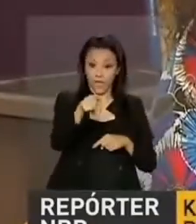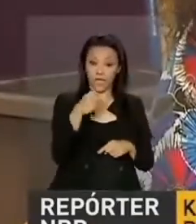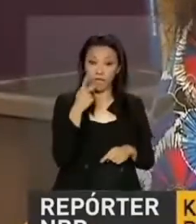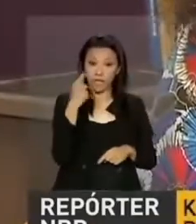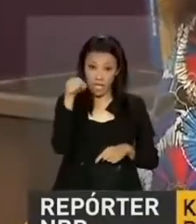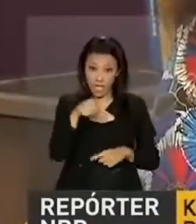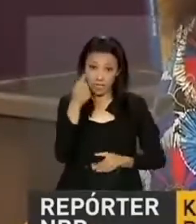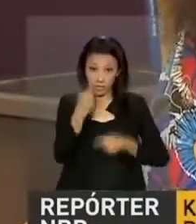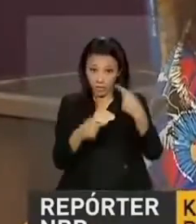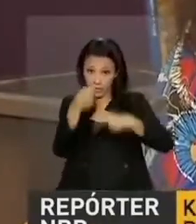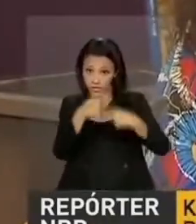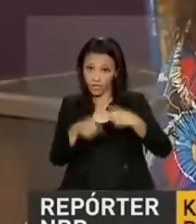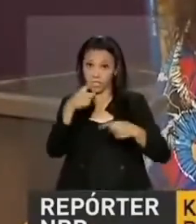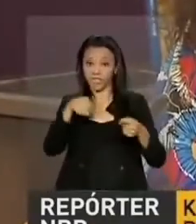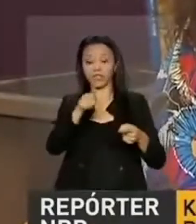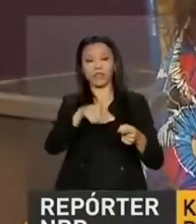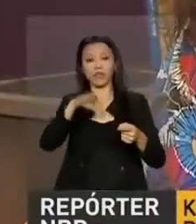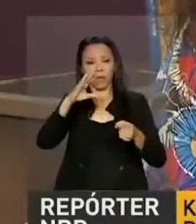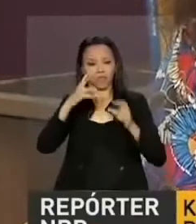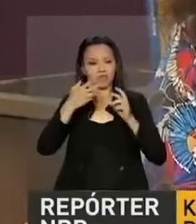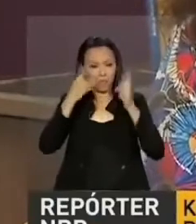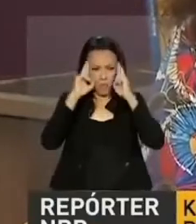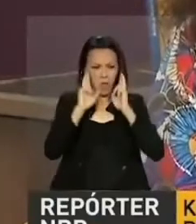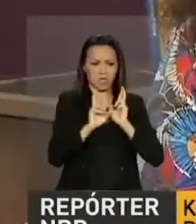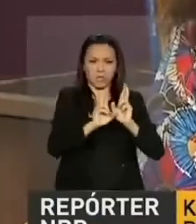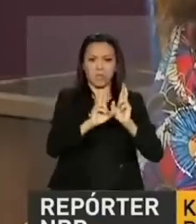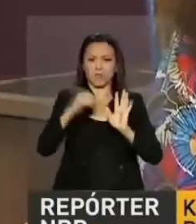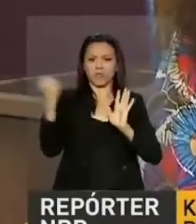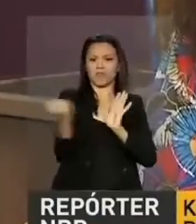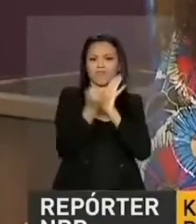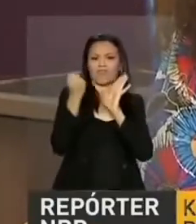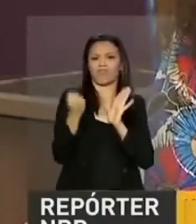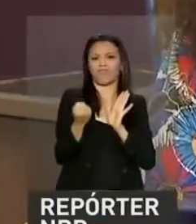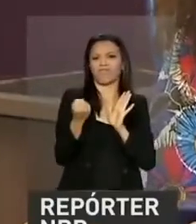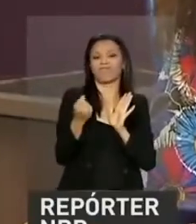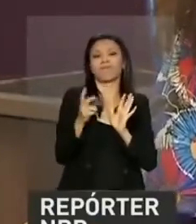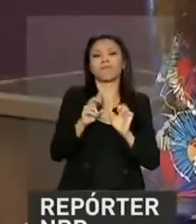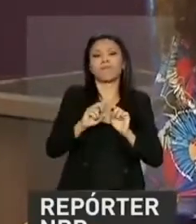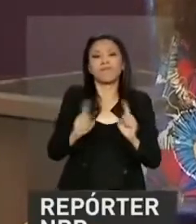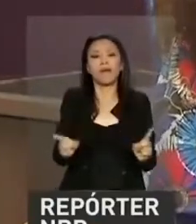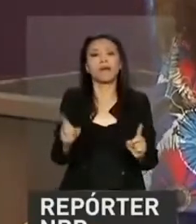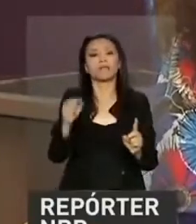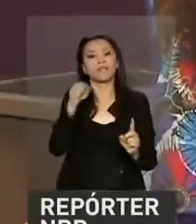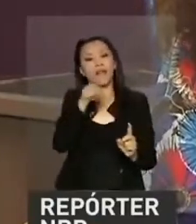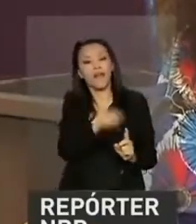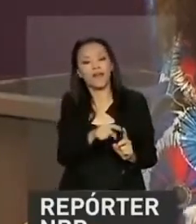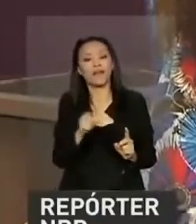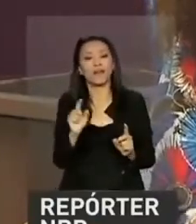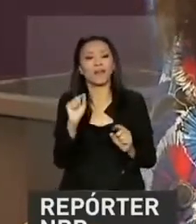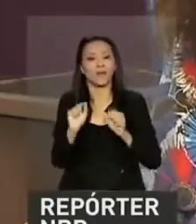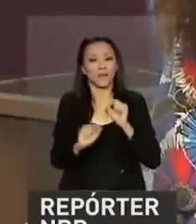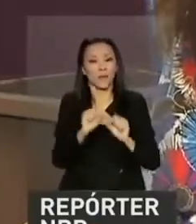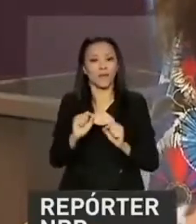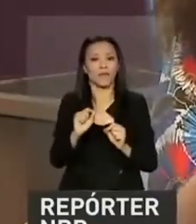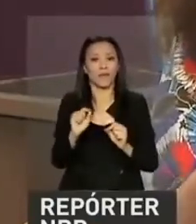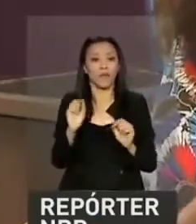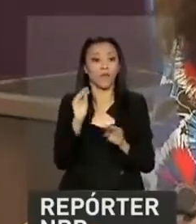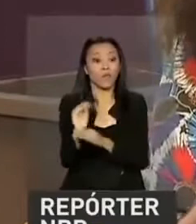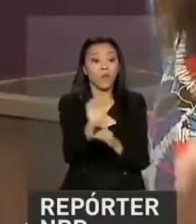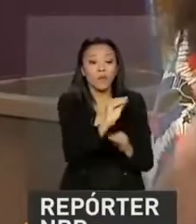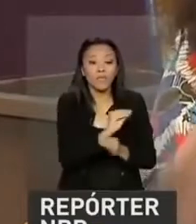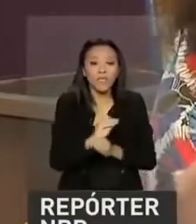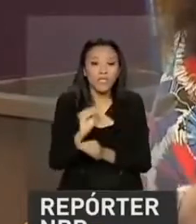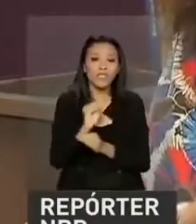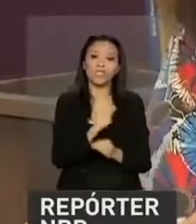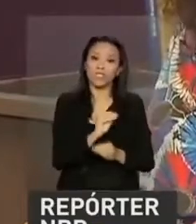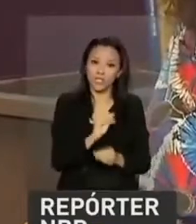bem cultural de natureza imaterial, né? Mas ela prevê principalmente ações de salvaguarda para esses bens e principalmente